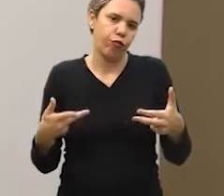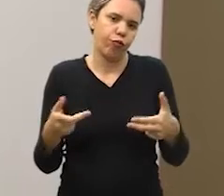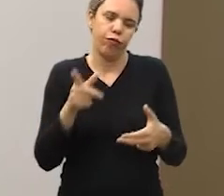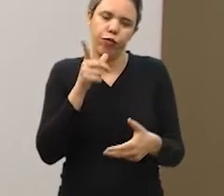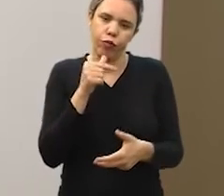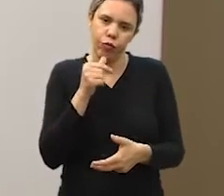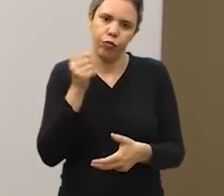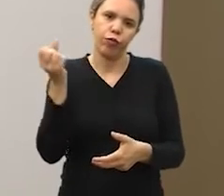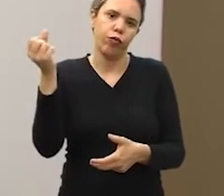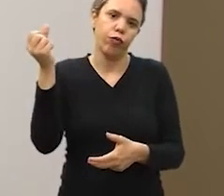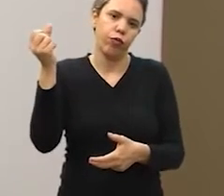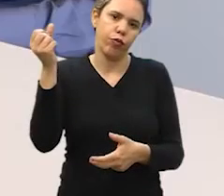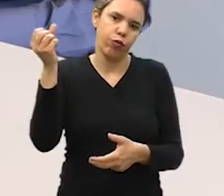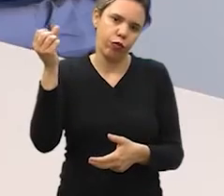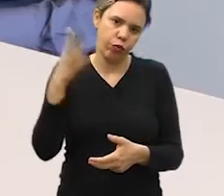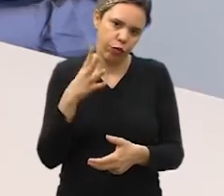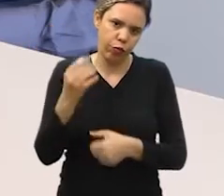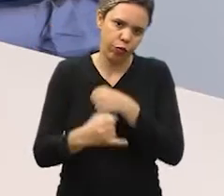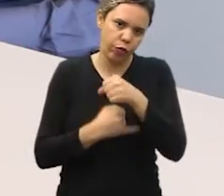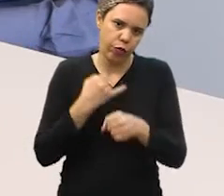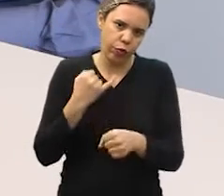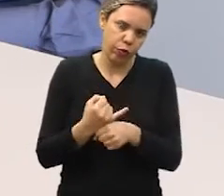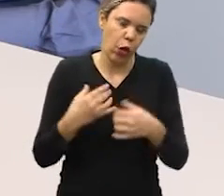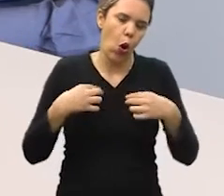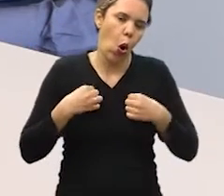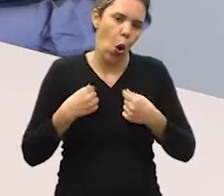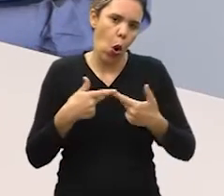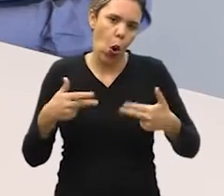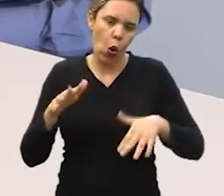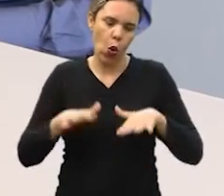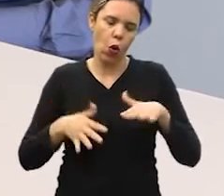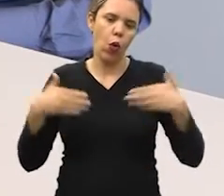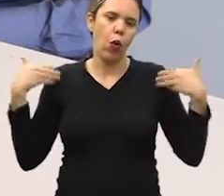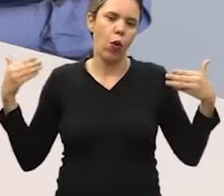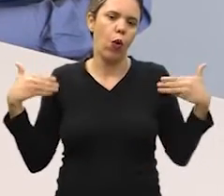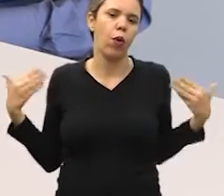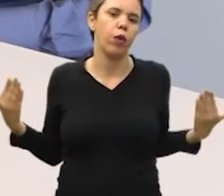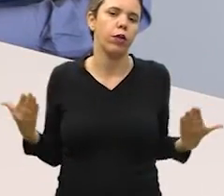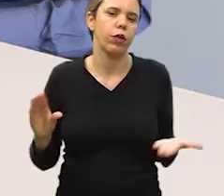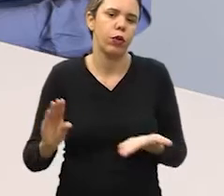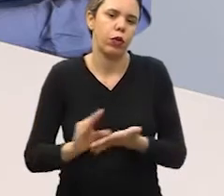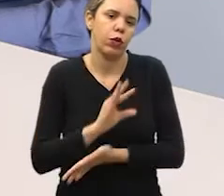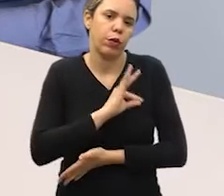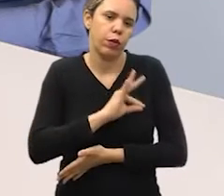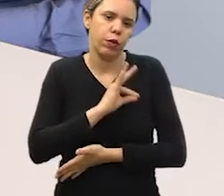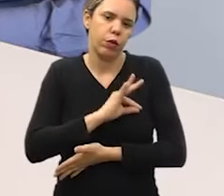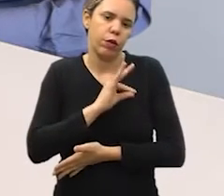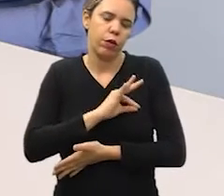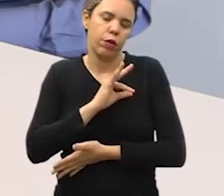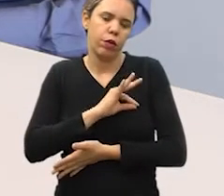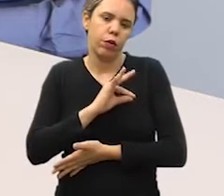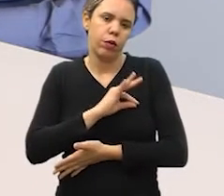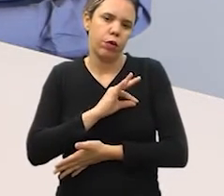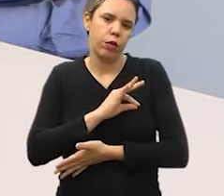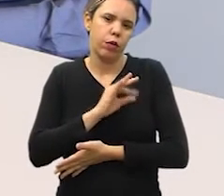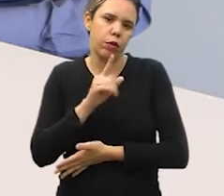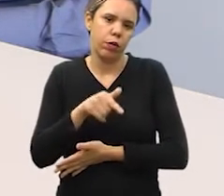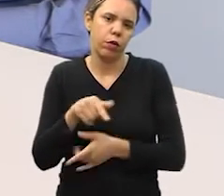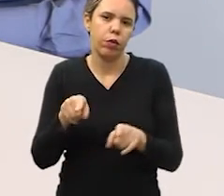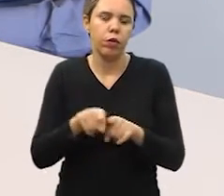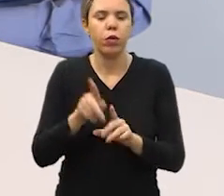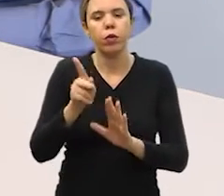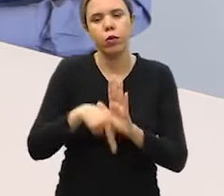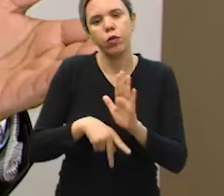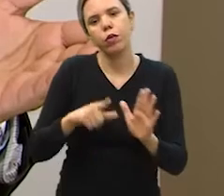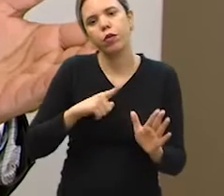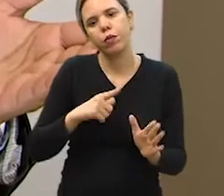de água, luz, internet, roupa, lazer, dentro desse orçamento e considerando também os